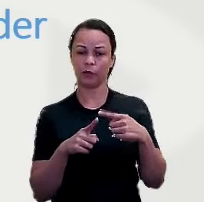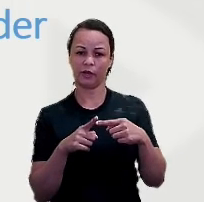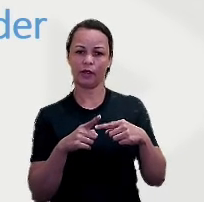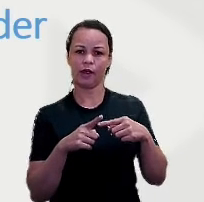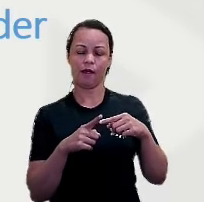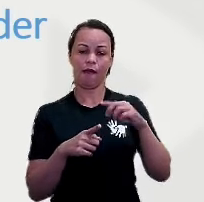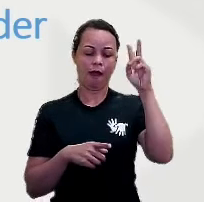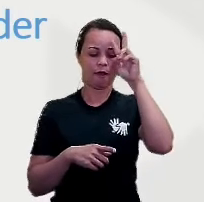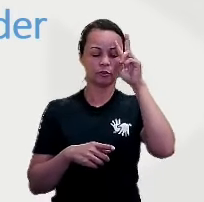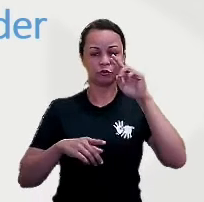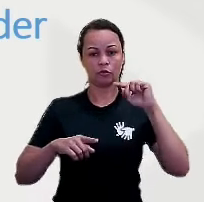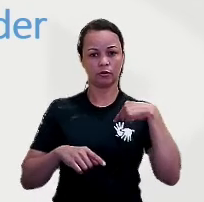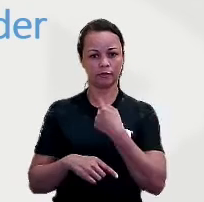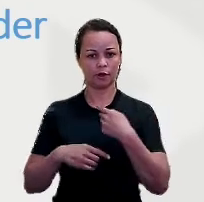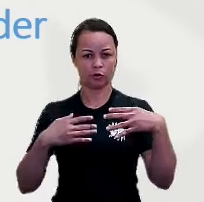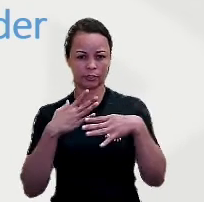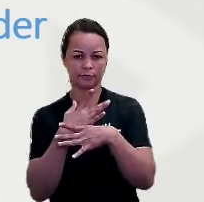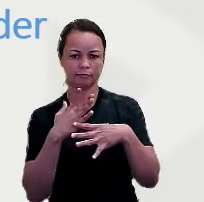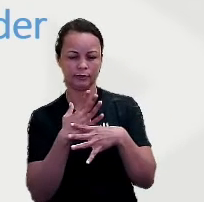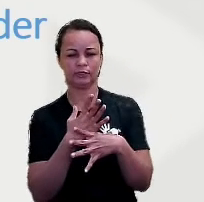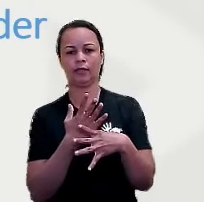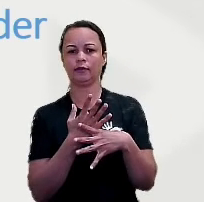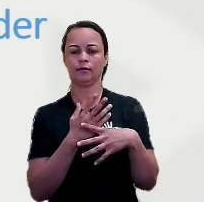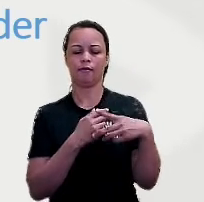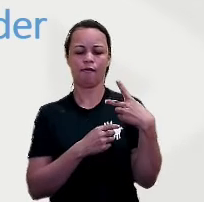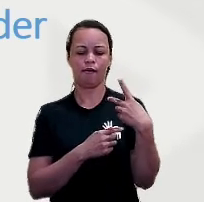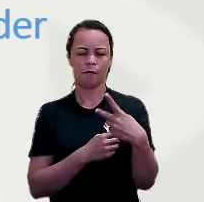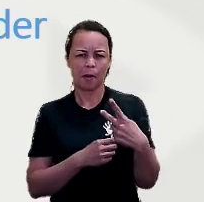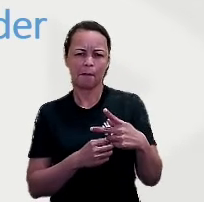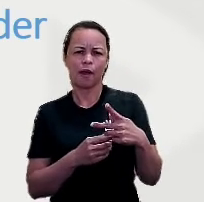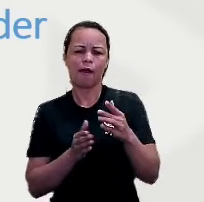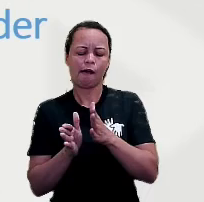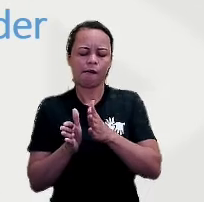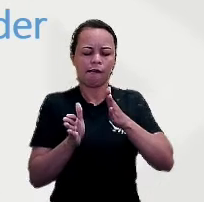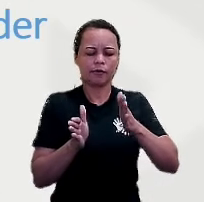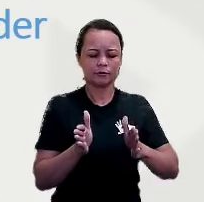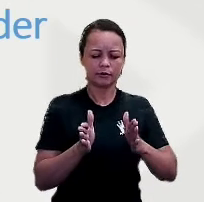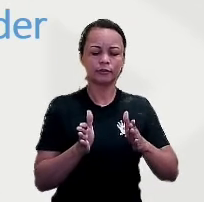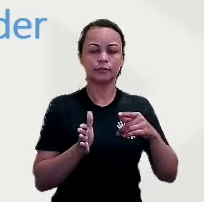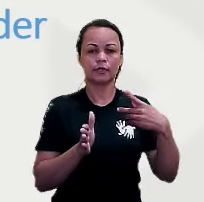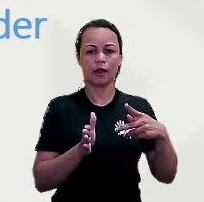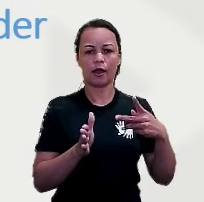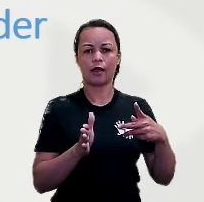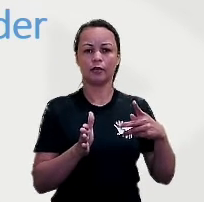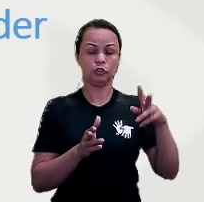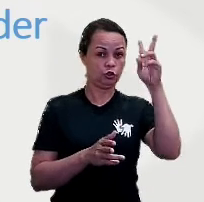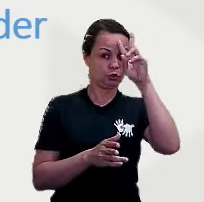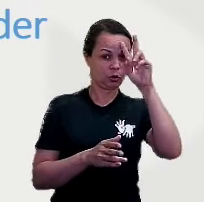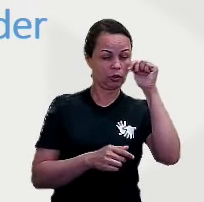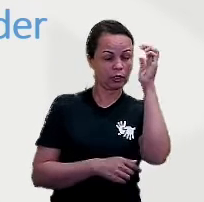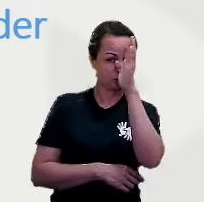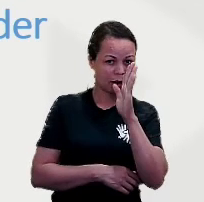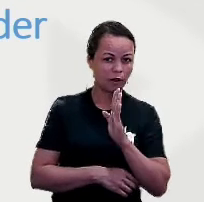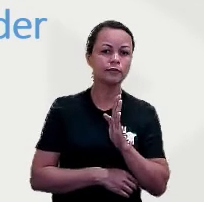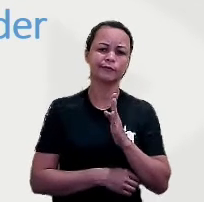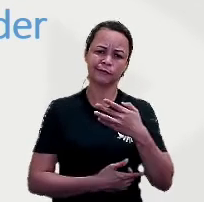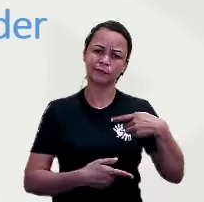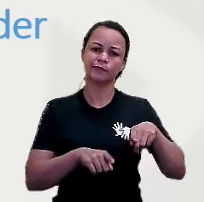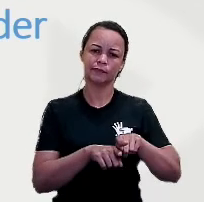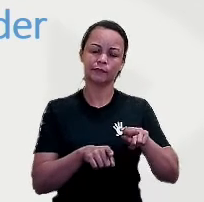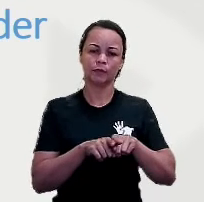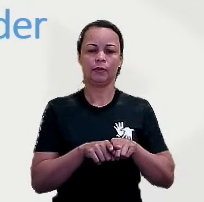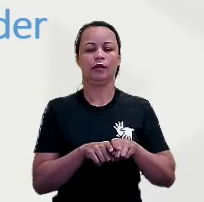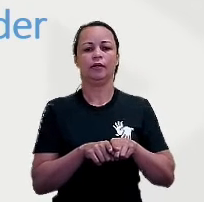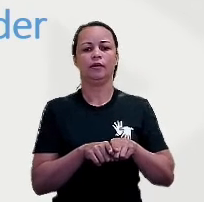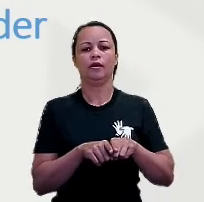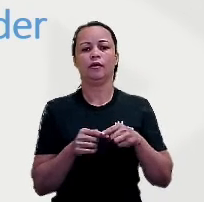nossa cidade, ela é parte da história do Brasil, e assim a gente